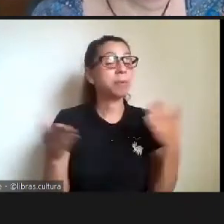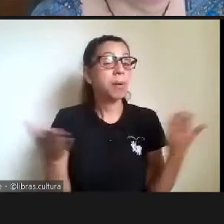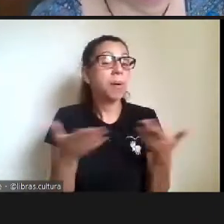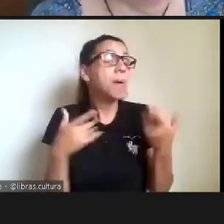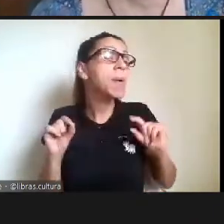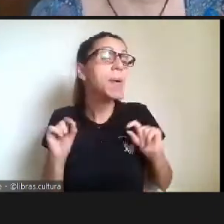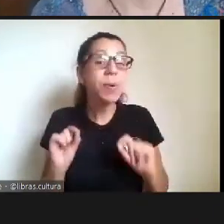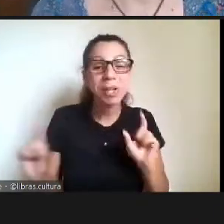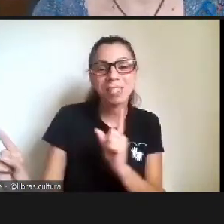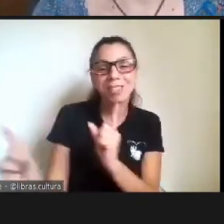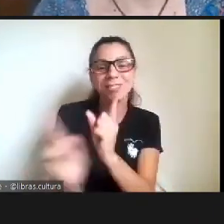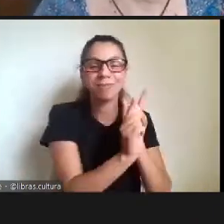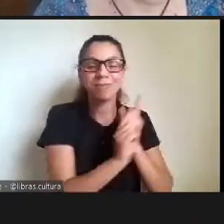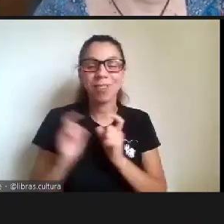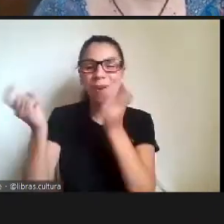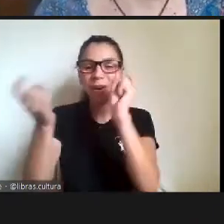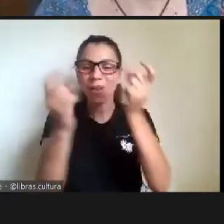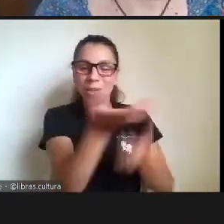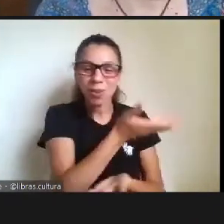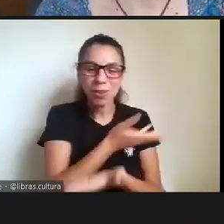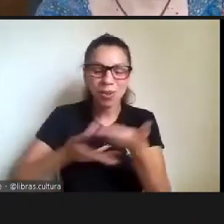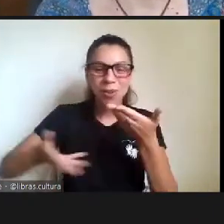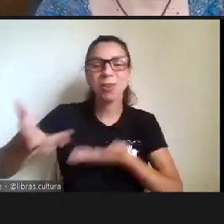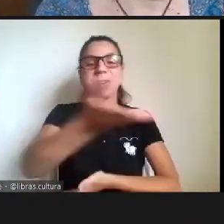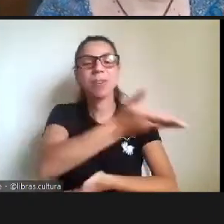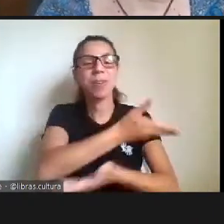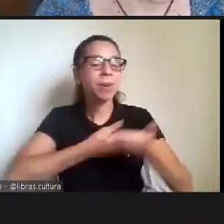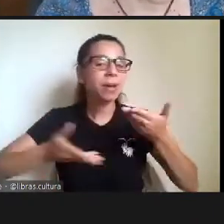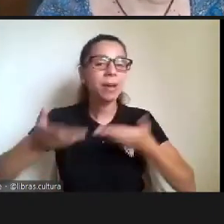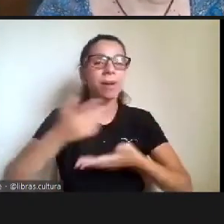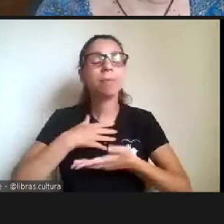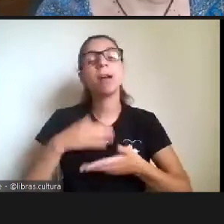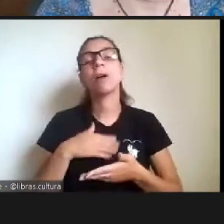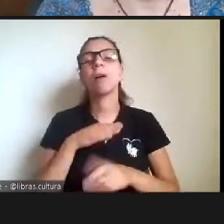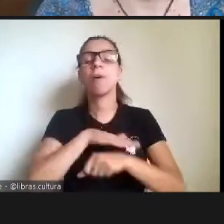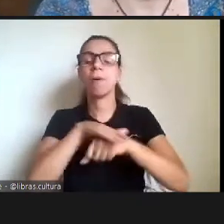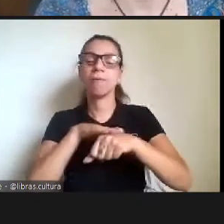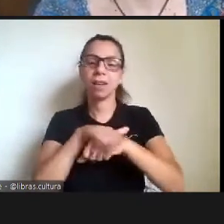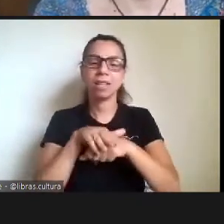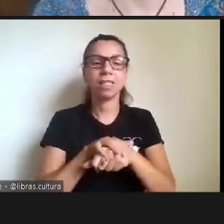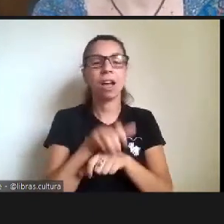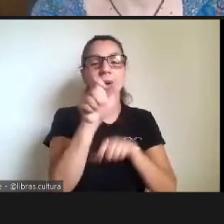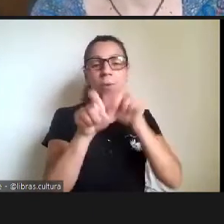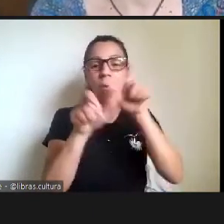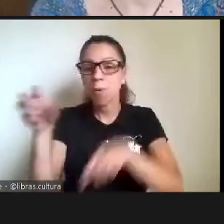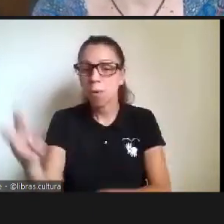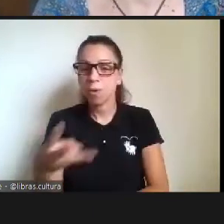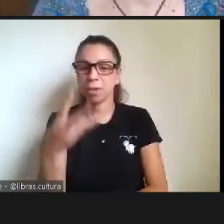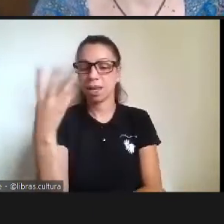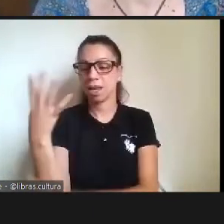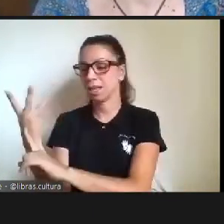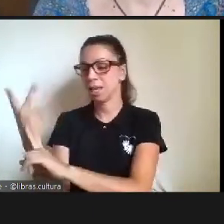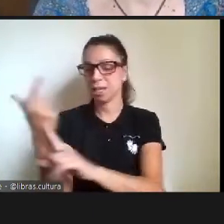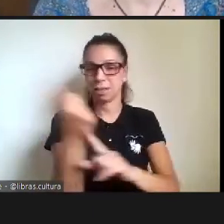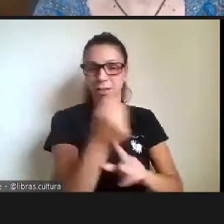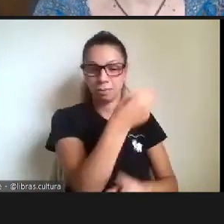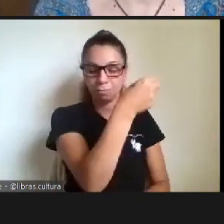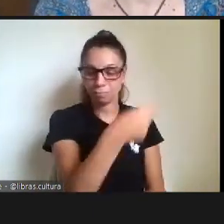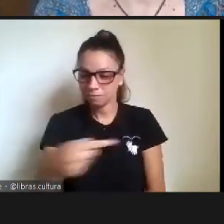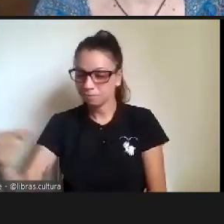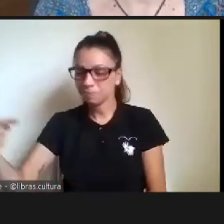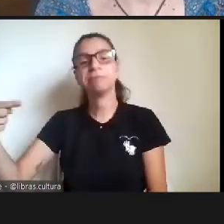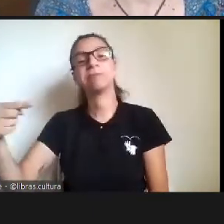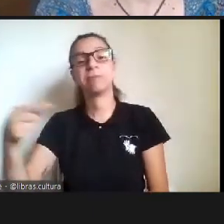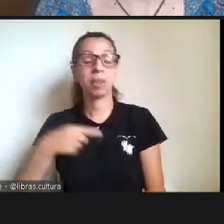aqui, nessa tarde, noite de interlocução, para conversar com as três artistas que se apresentaram ao longo dessa semana. Os seus trabalhos